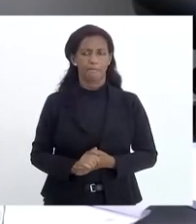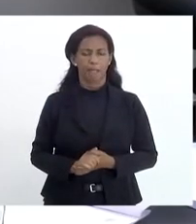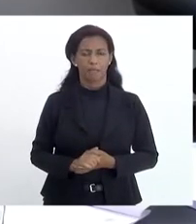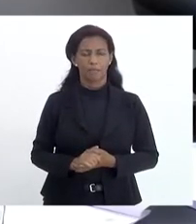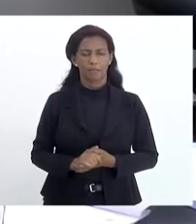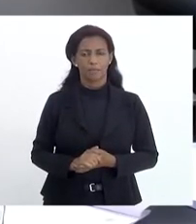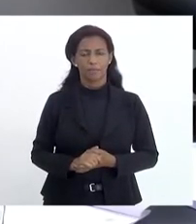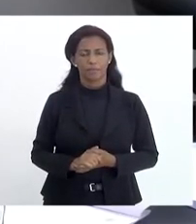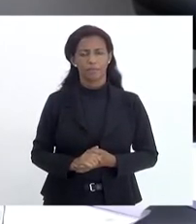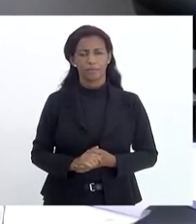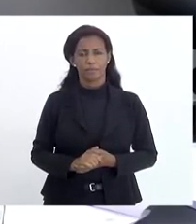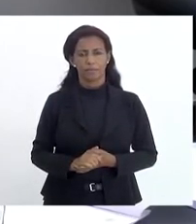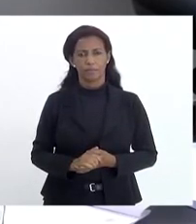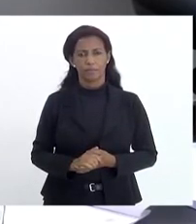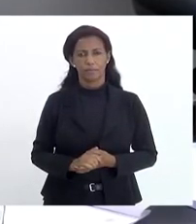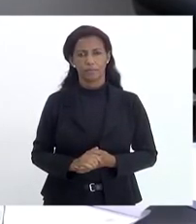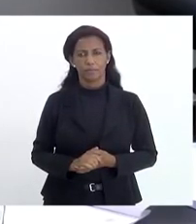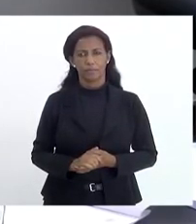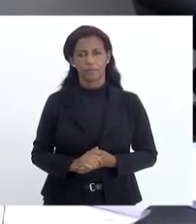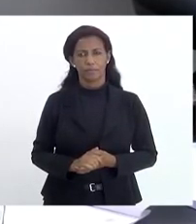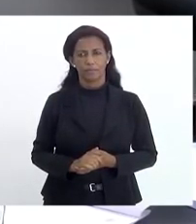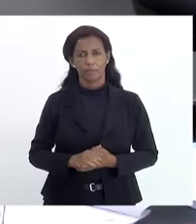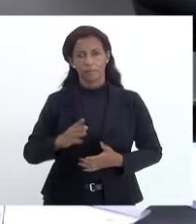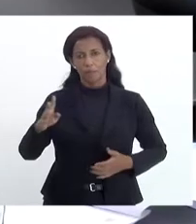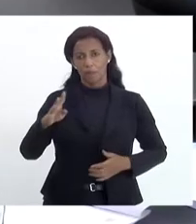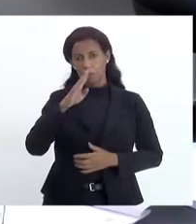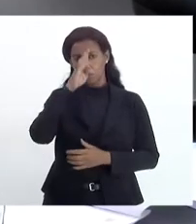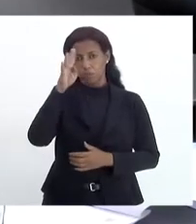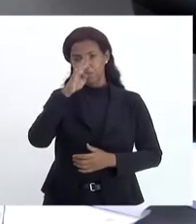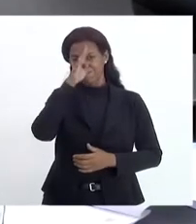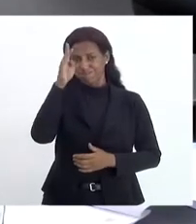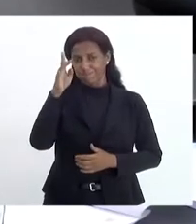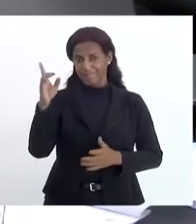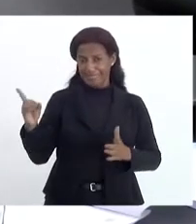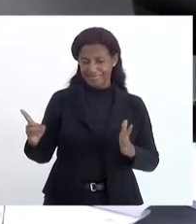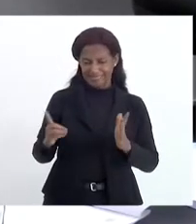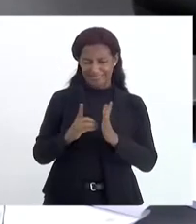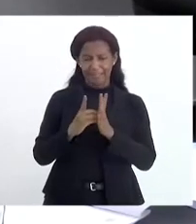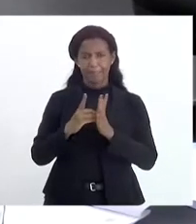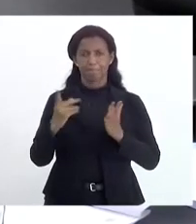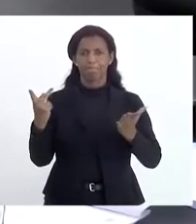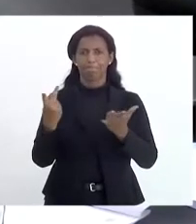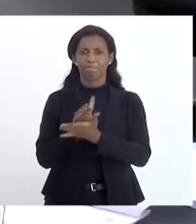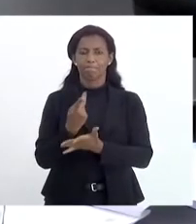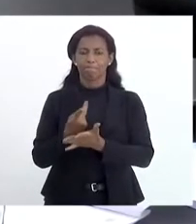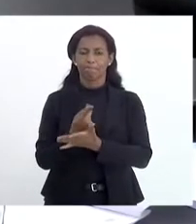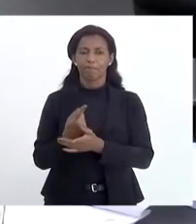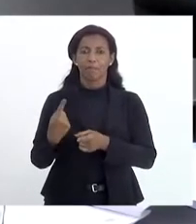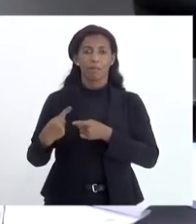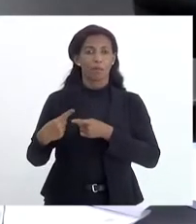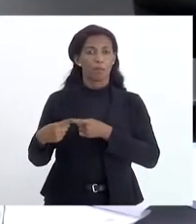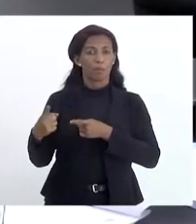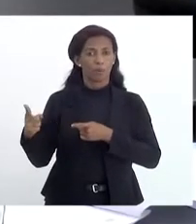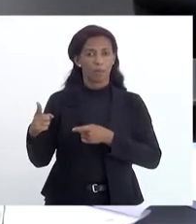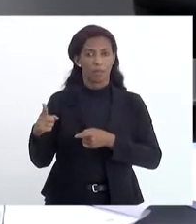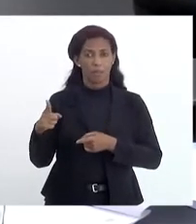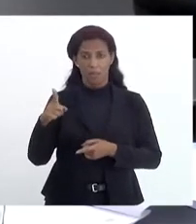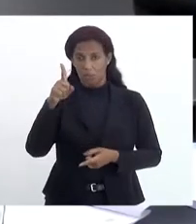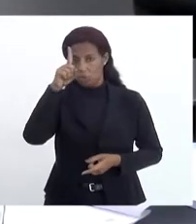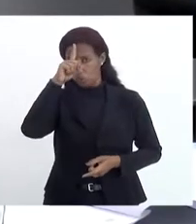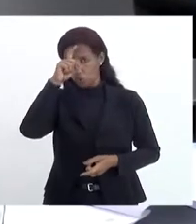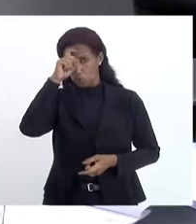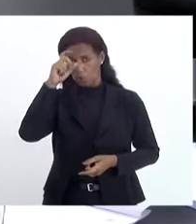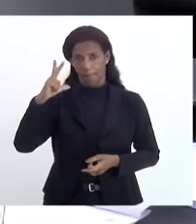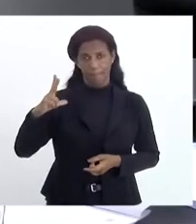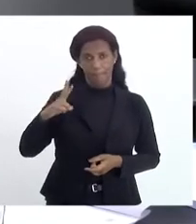absurdo que o Detran faz, porque essas clínicas